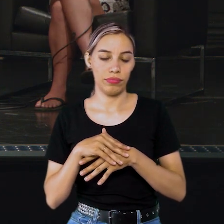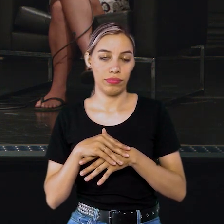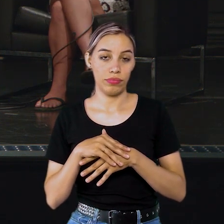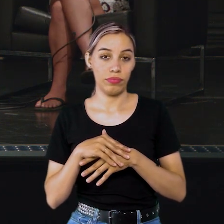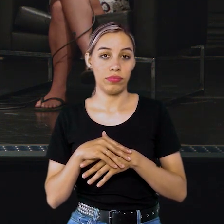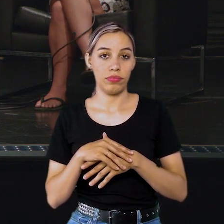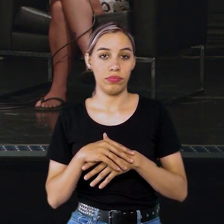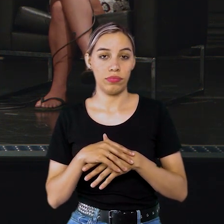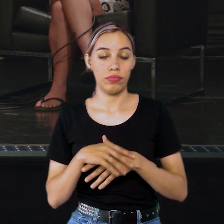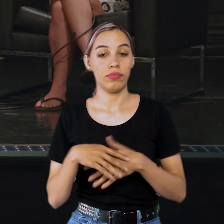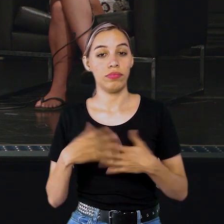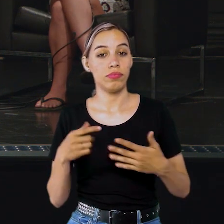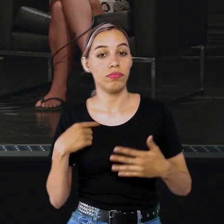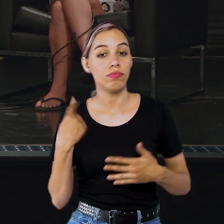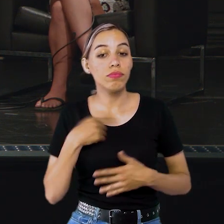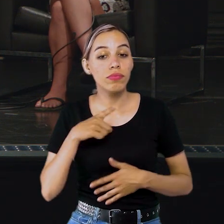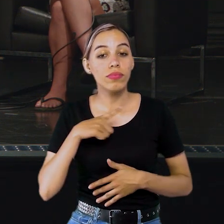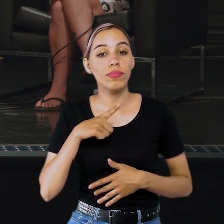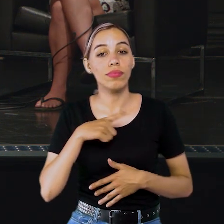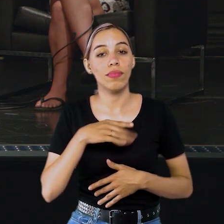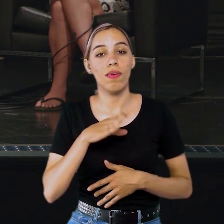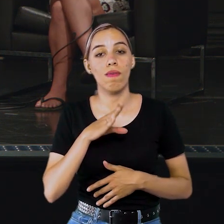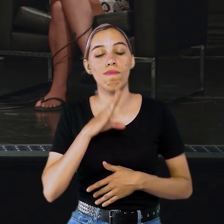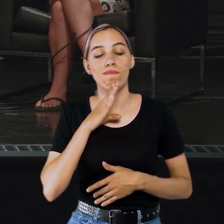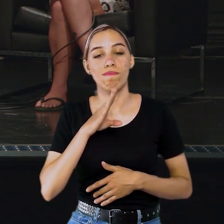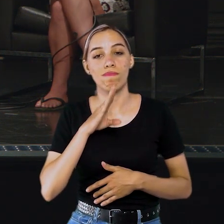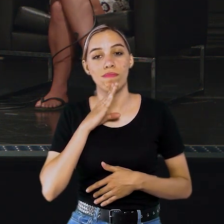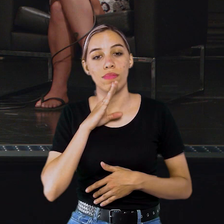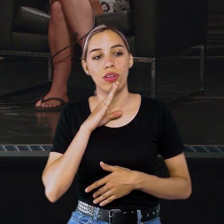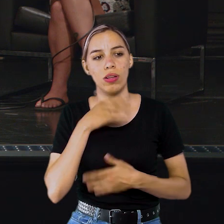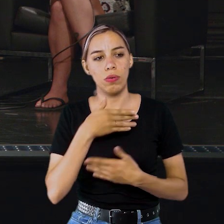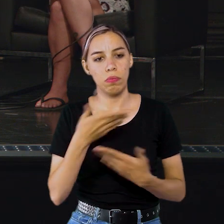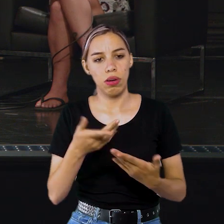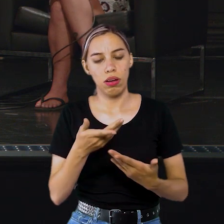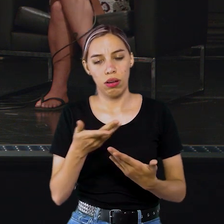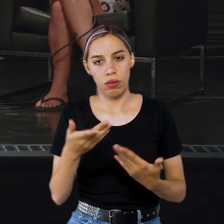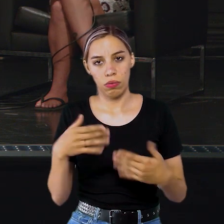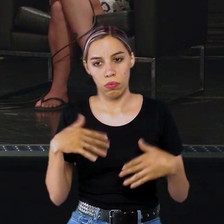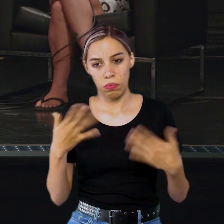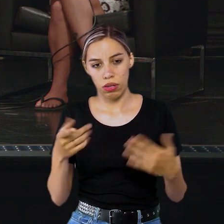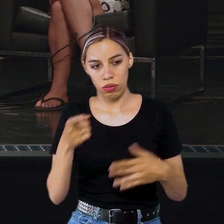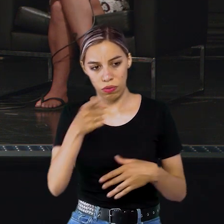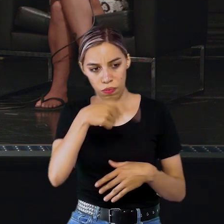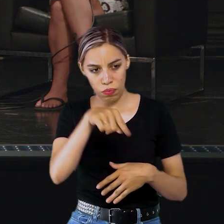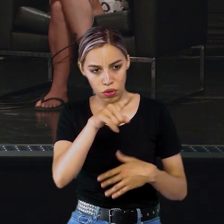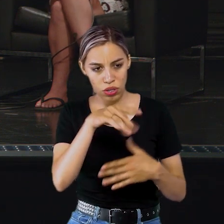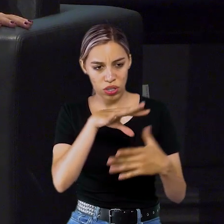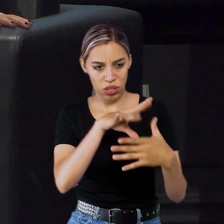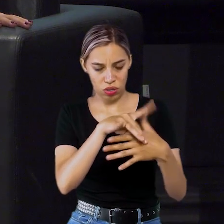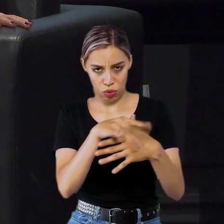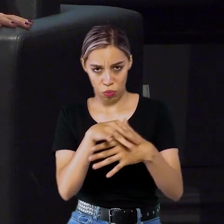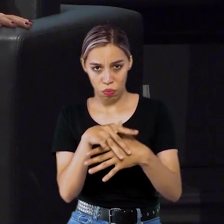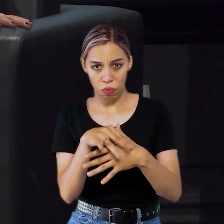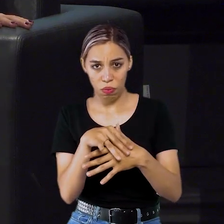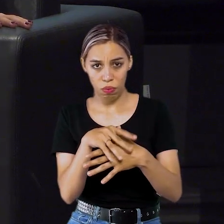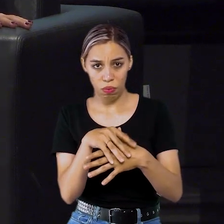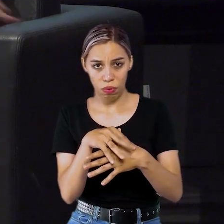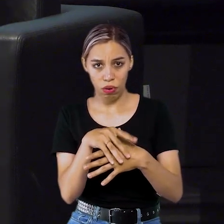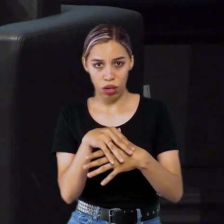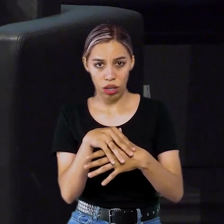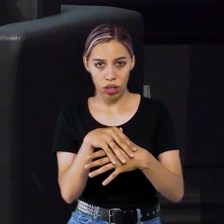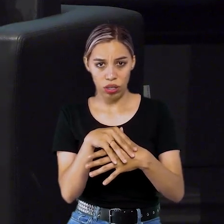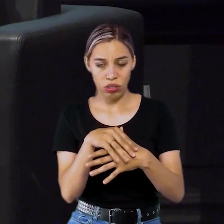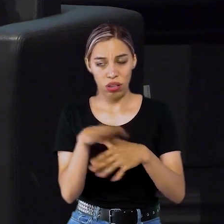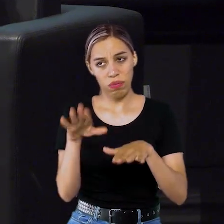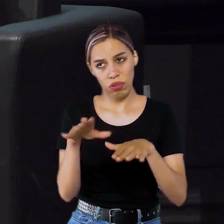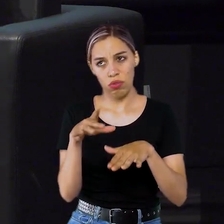como eu falei, a gente tem esse conhecimento. E quando vocês ficam, como o Tchau falou também, quando vocês ficam doentes também, muitas vezes,